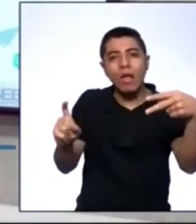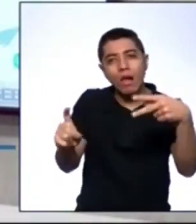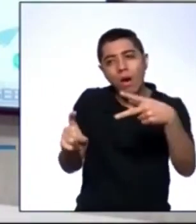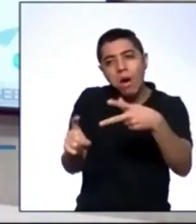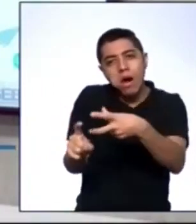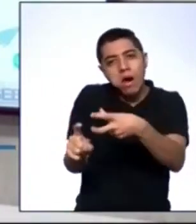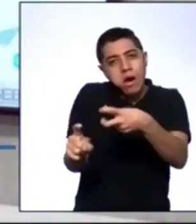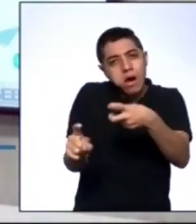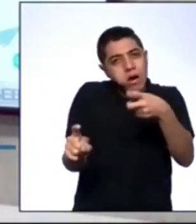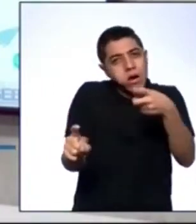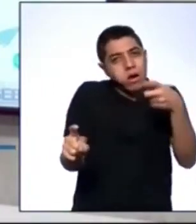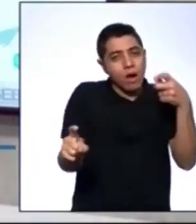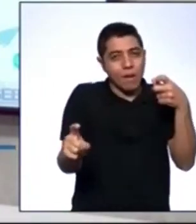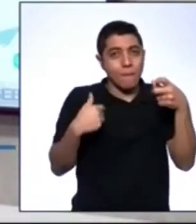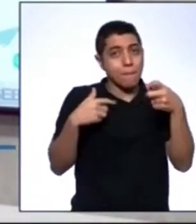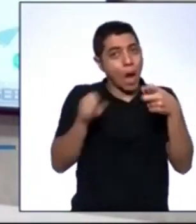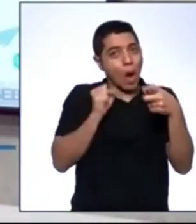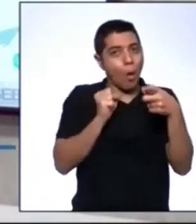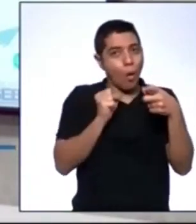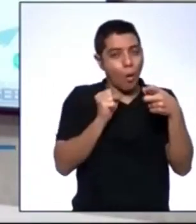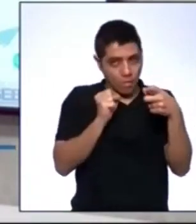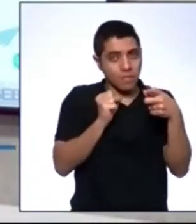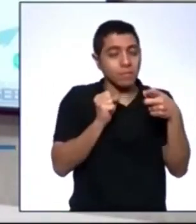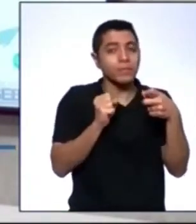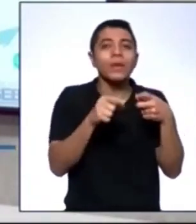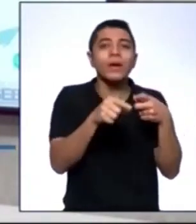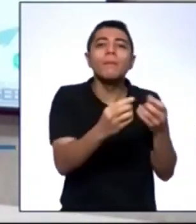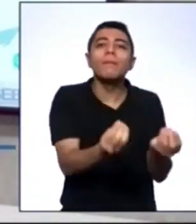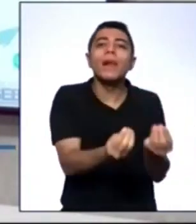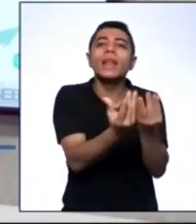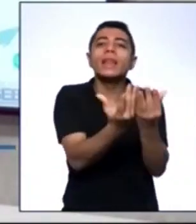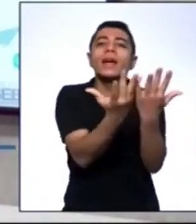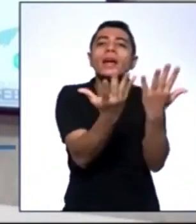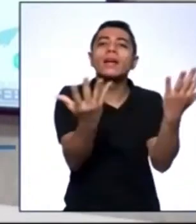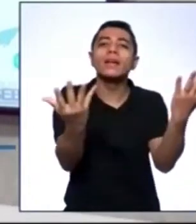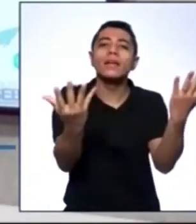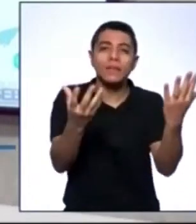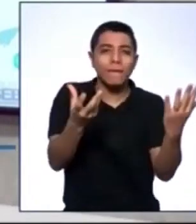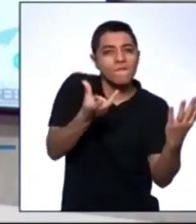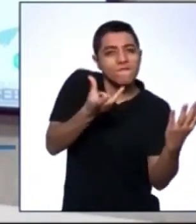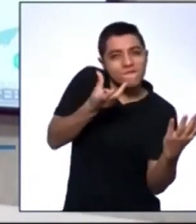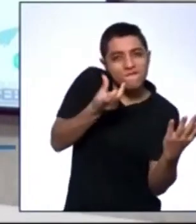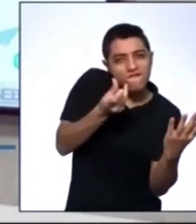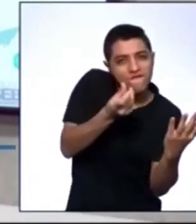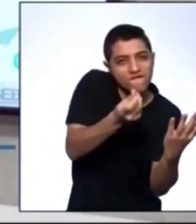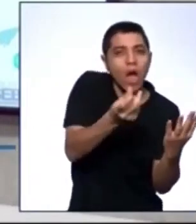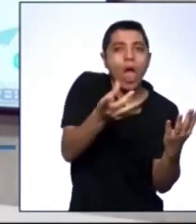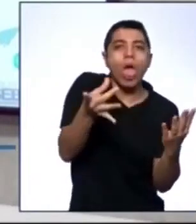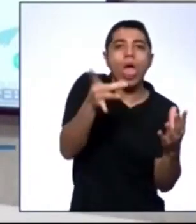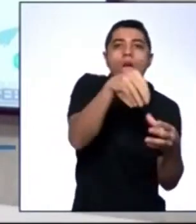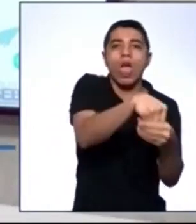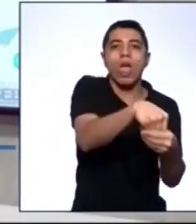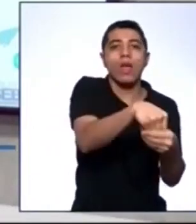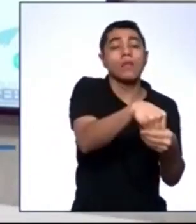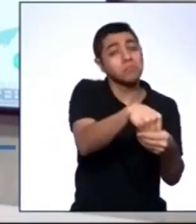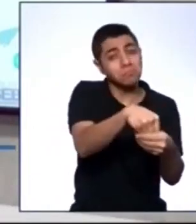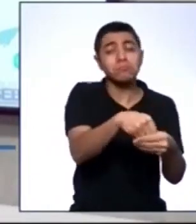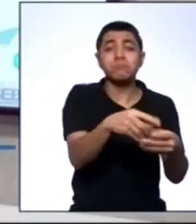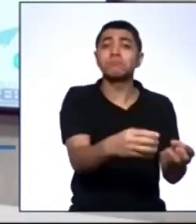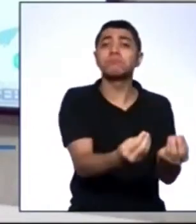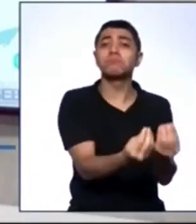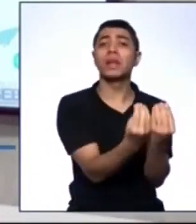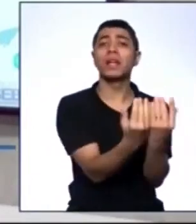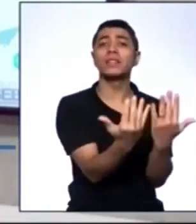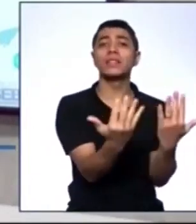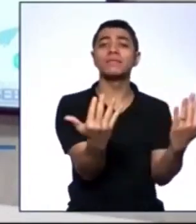poderá futuramente fabricar toxinas que causem problemas, alergias ou até